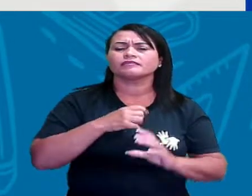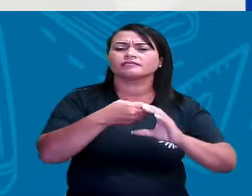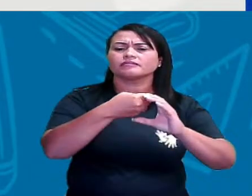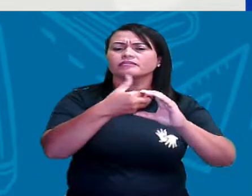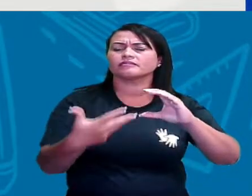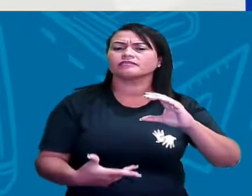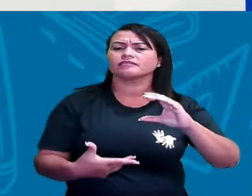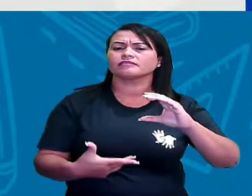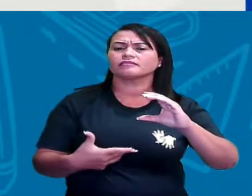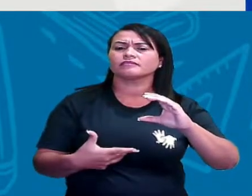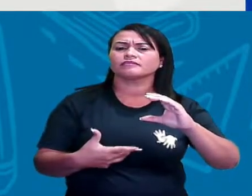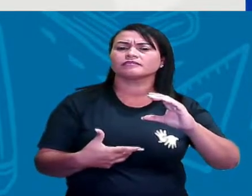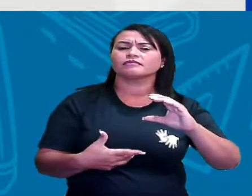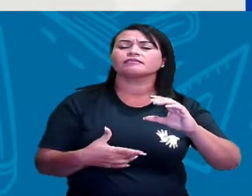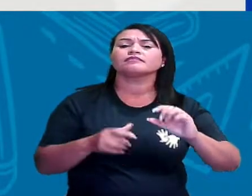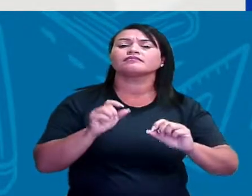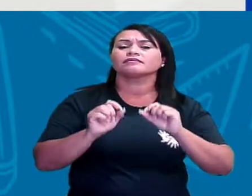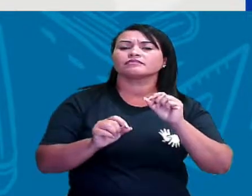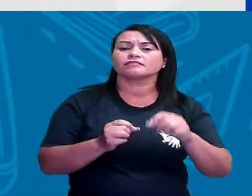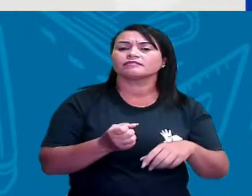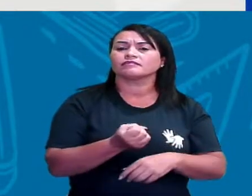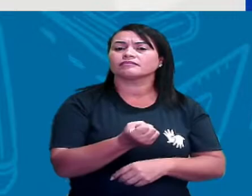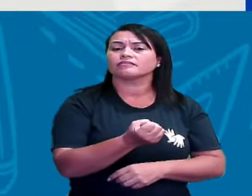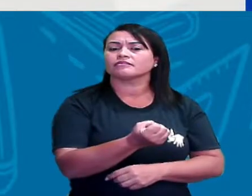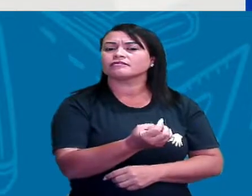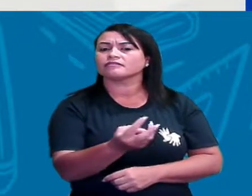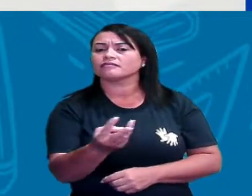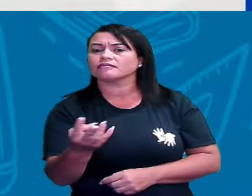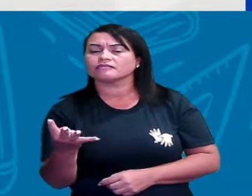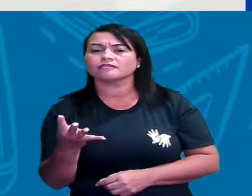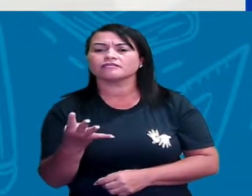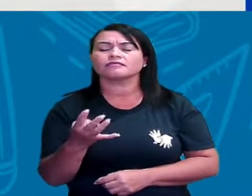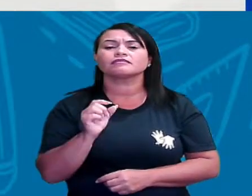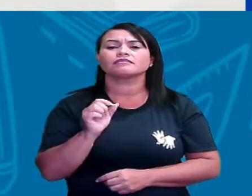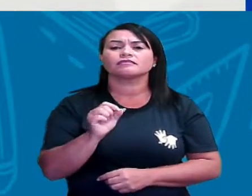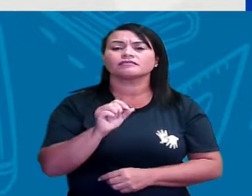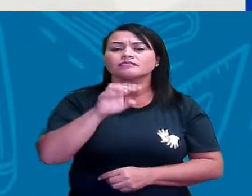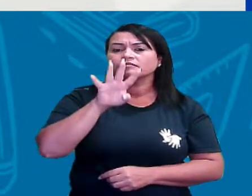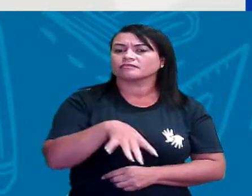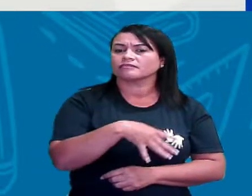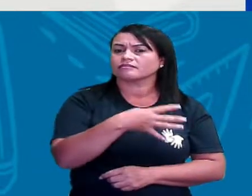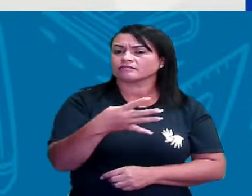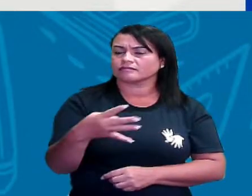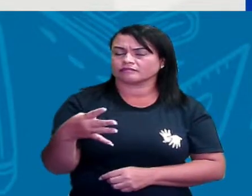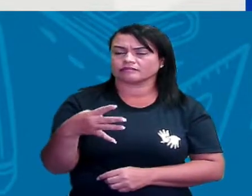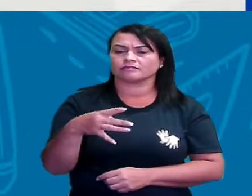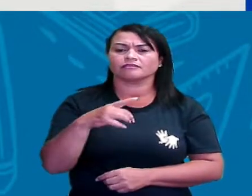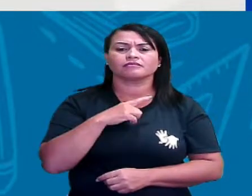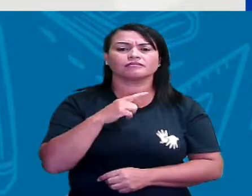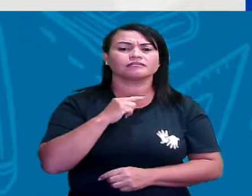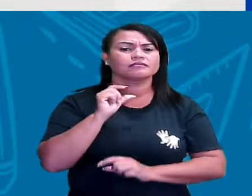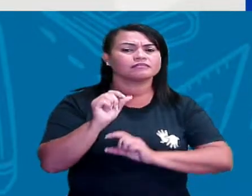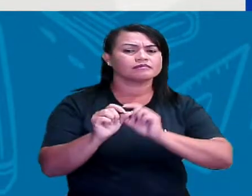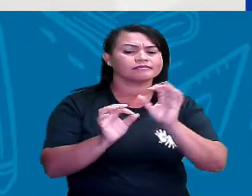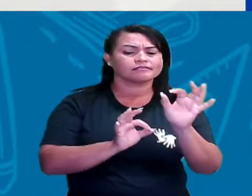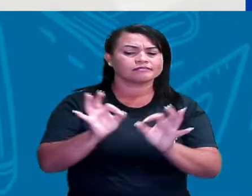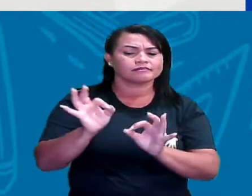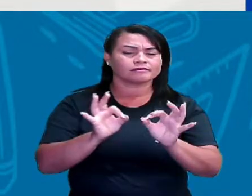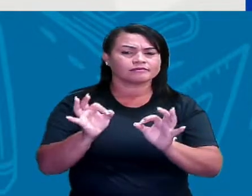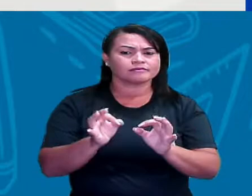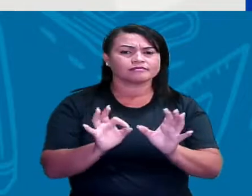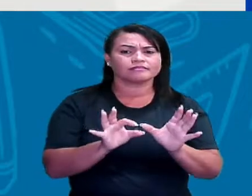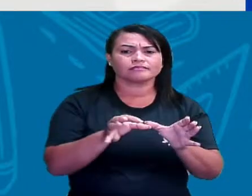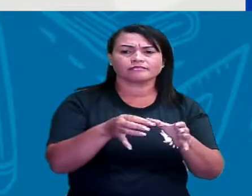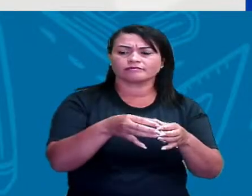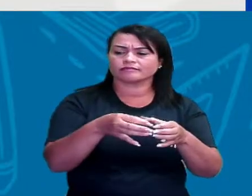característica do sistema decimal. No sistema de numeração decimal, os algarismos são organizados com base de